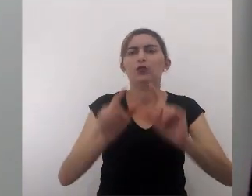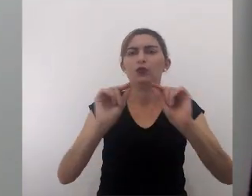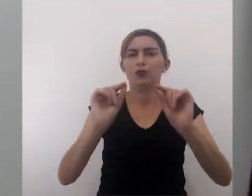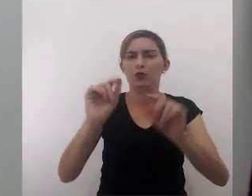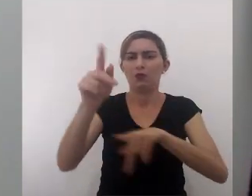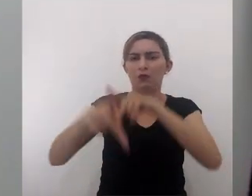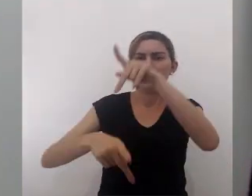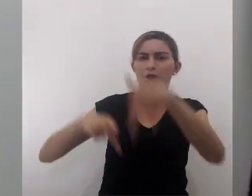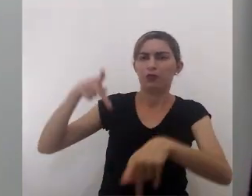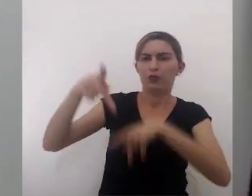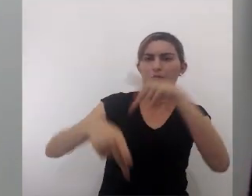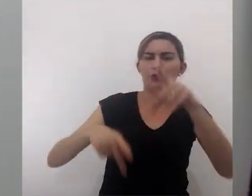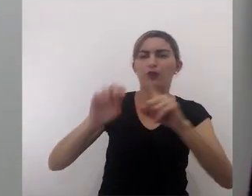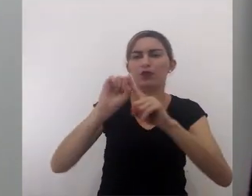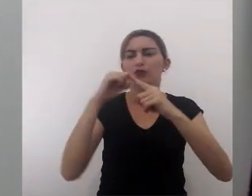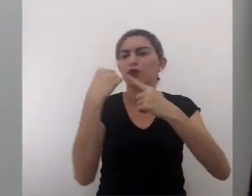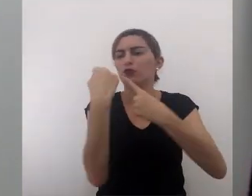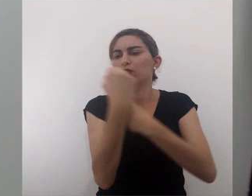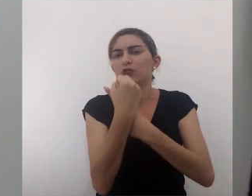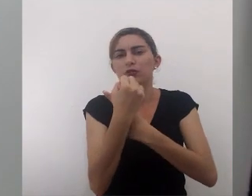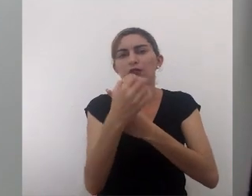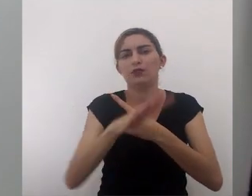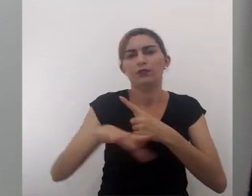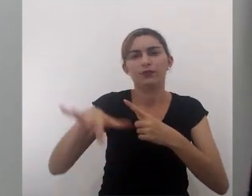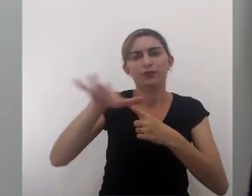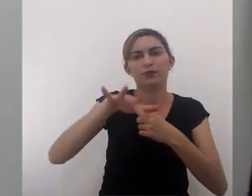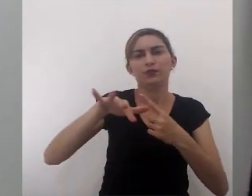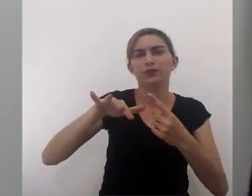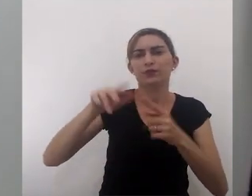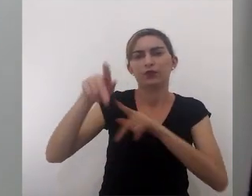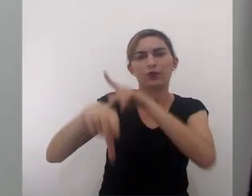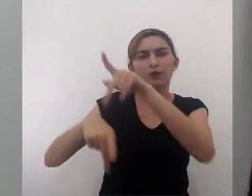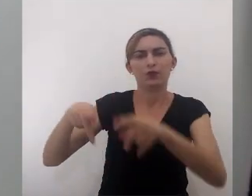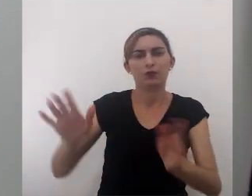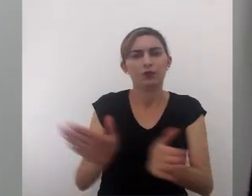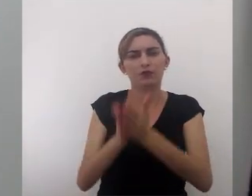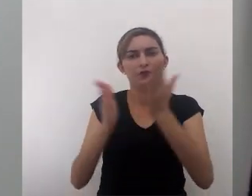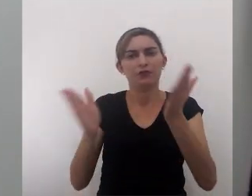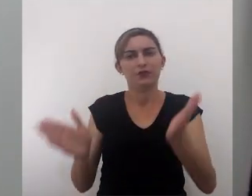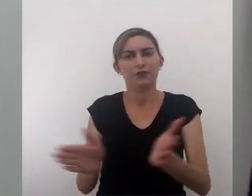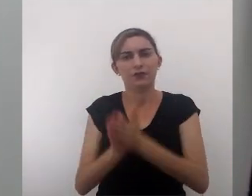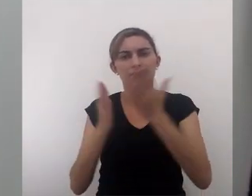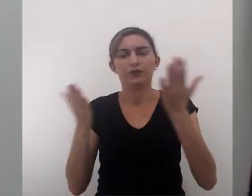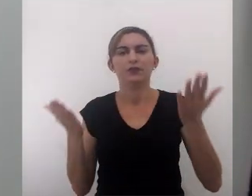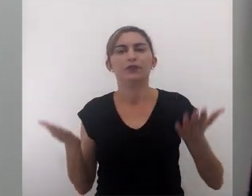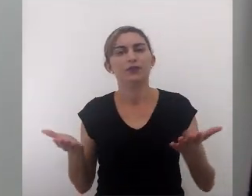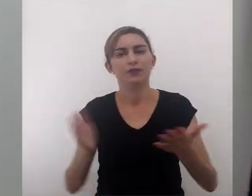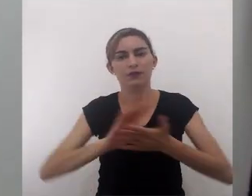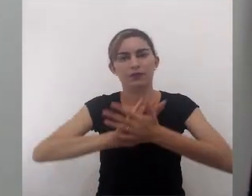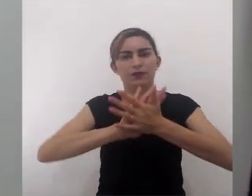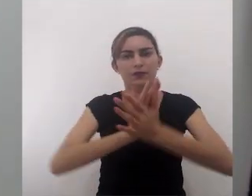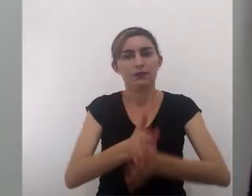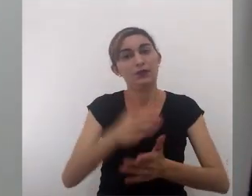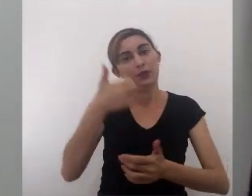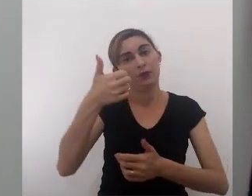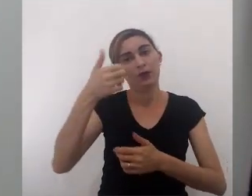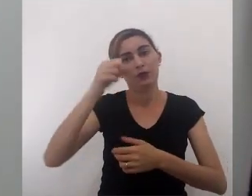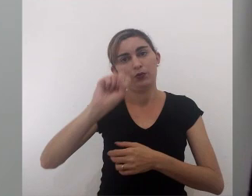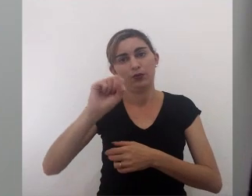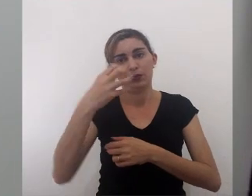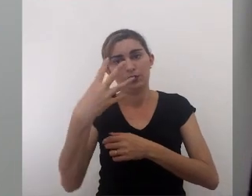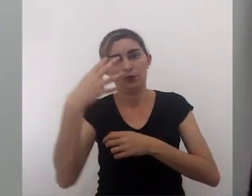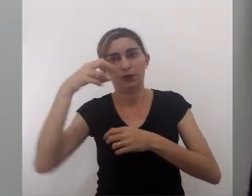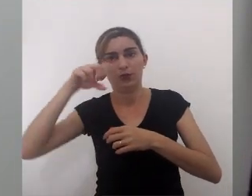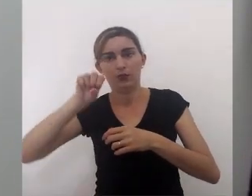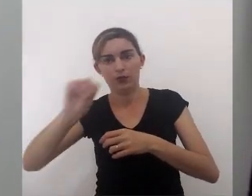levante popular dos socialistas e da população pobre. Em